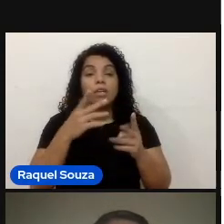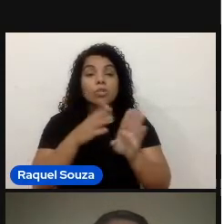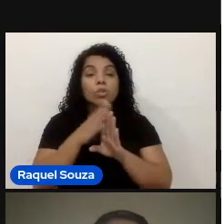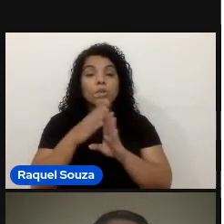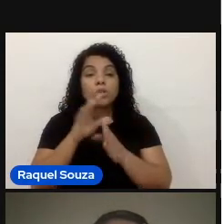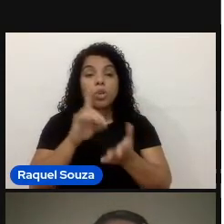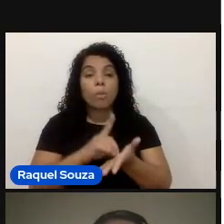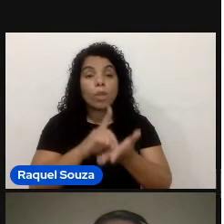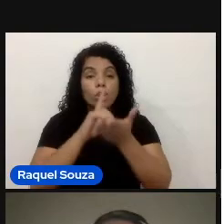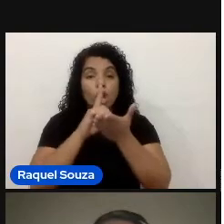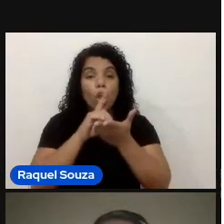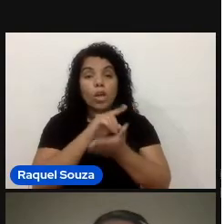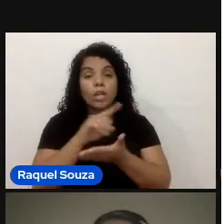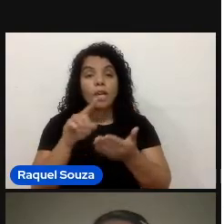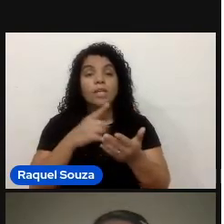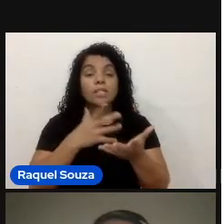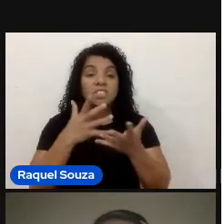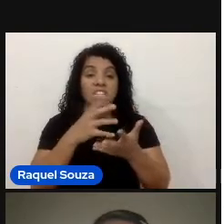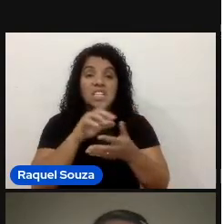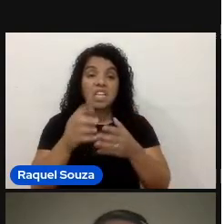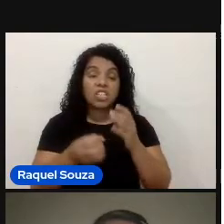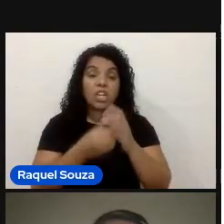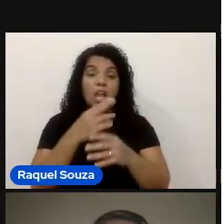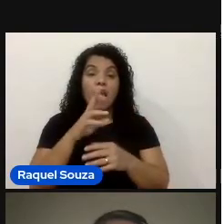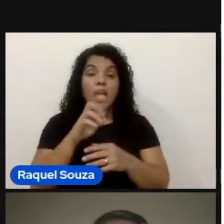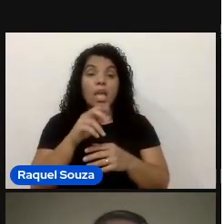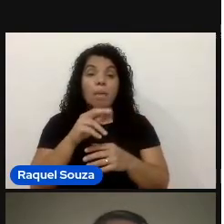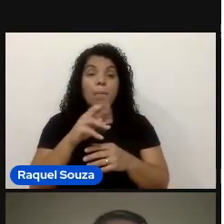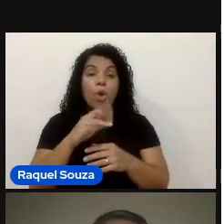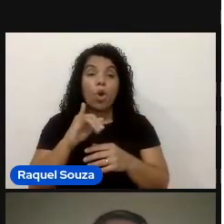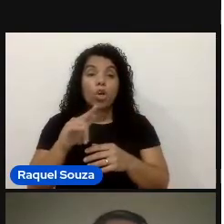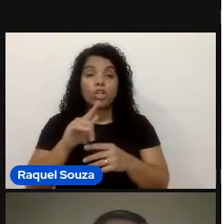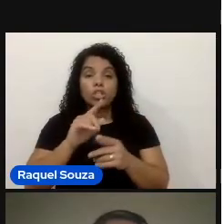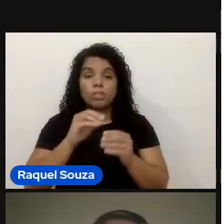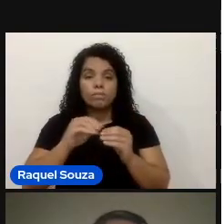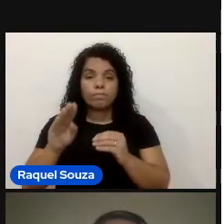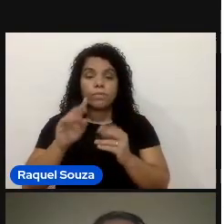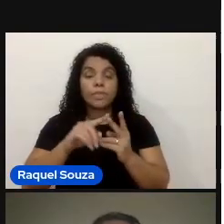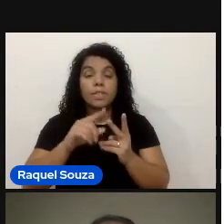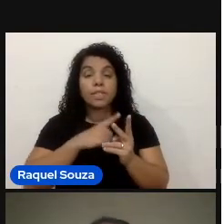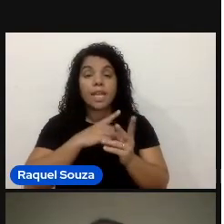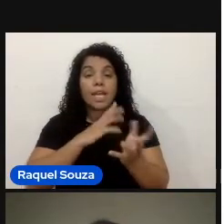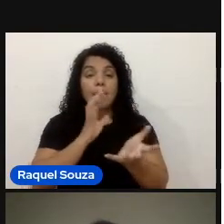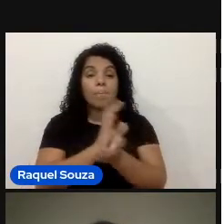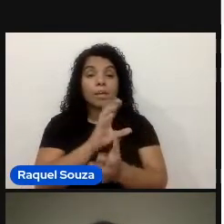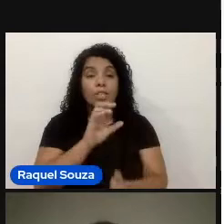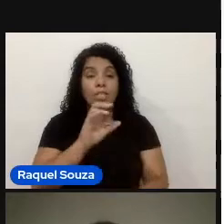E aqui, se você quiser gerar um report localmente. E tem aqui a parte de CI.